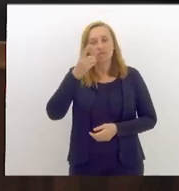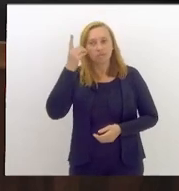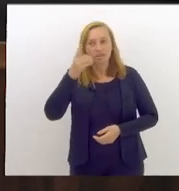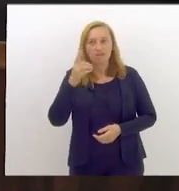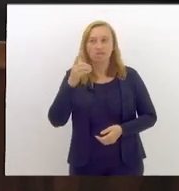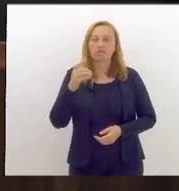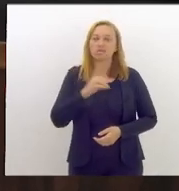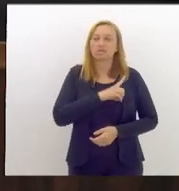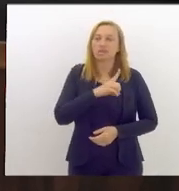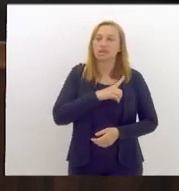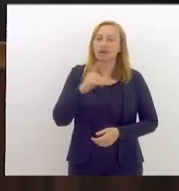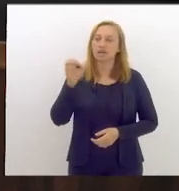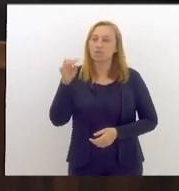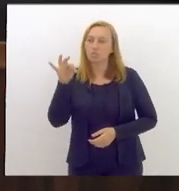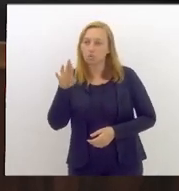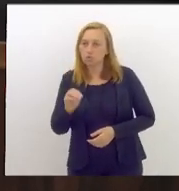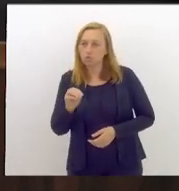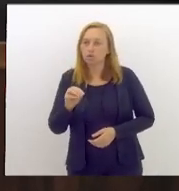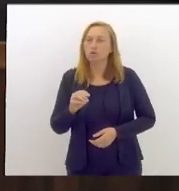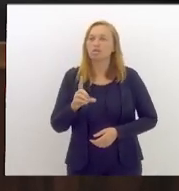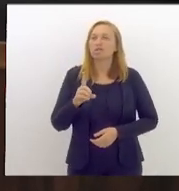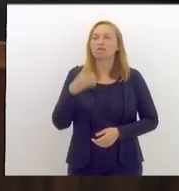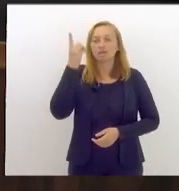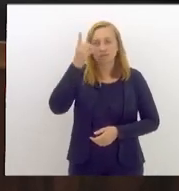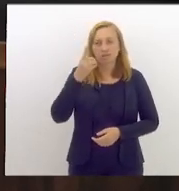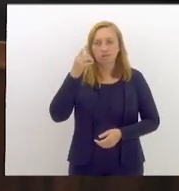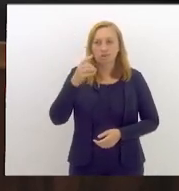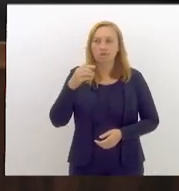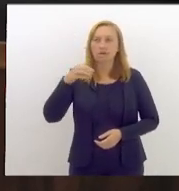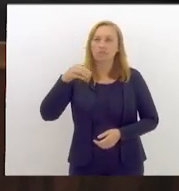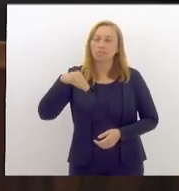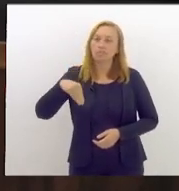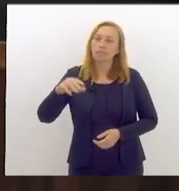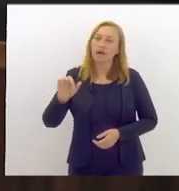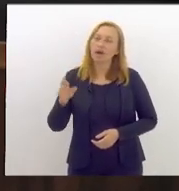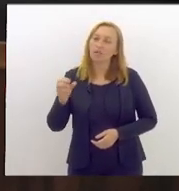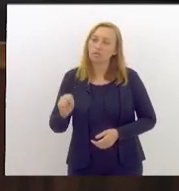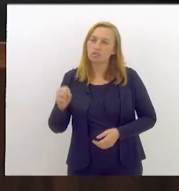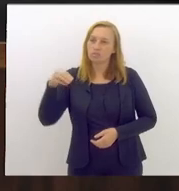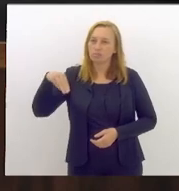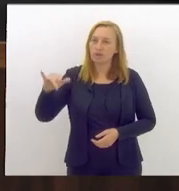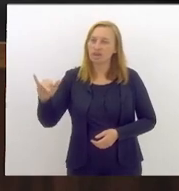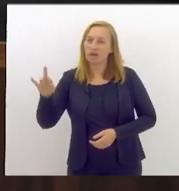delegado Carlos Augusto Deputado Marcos Miller